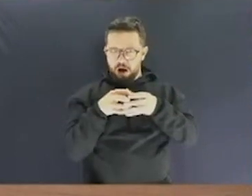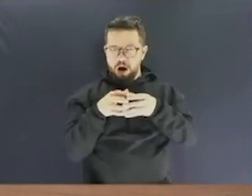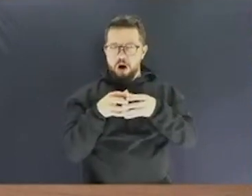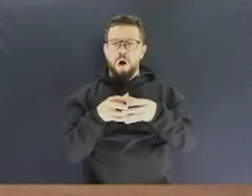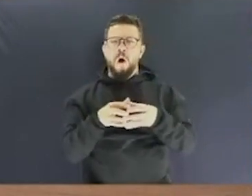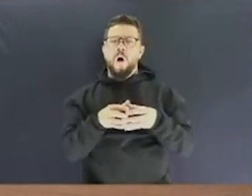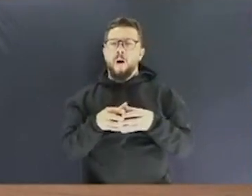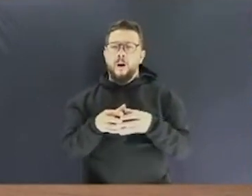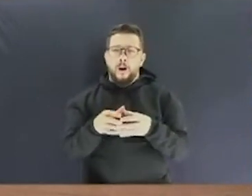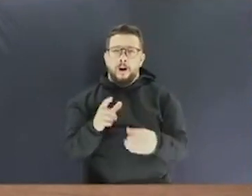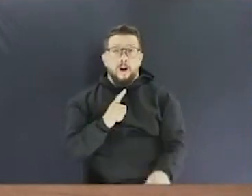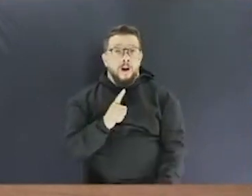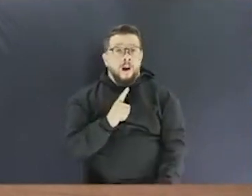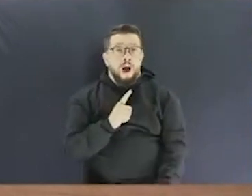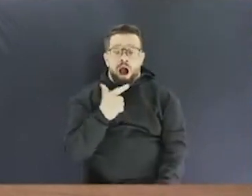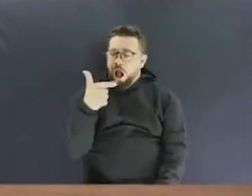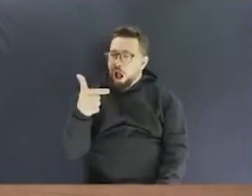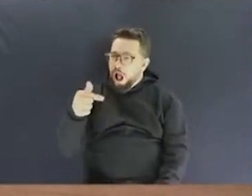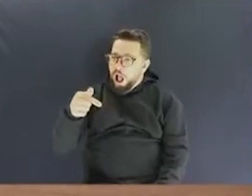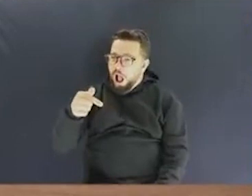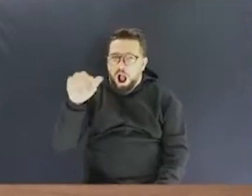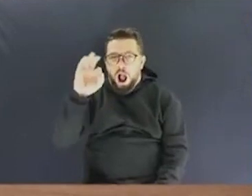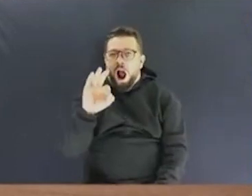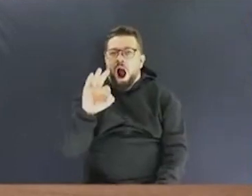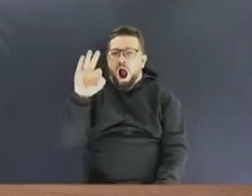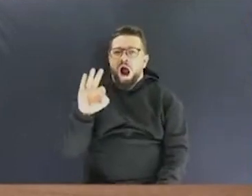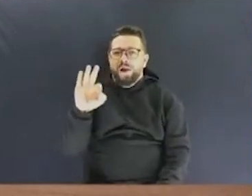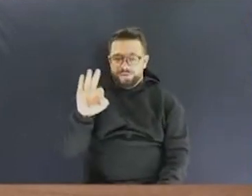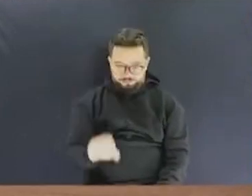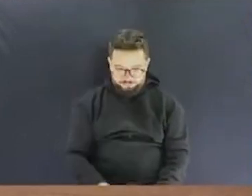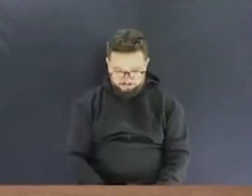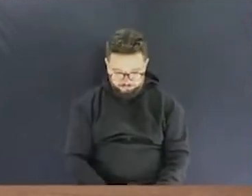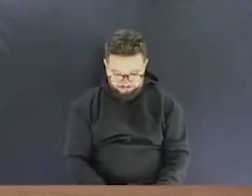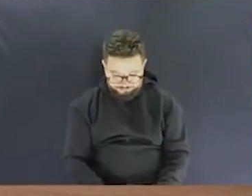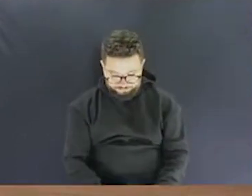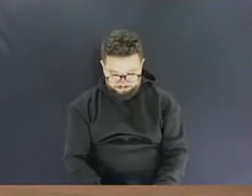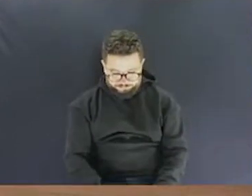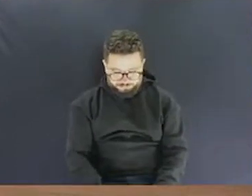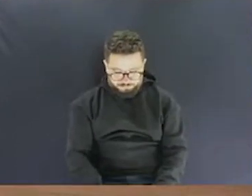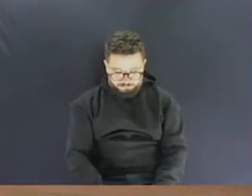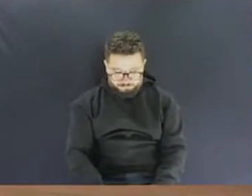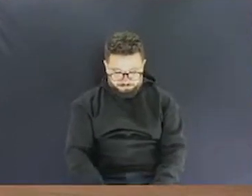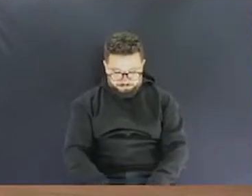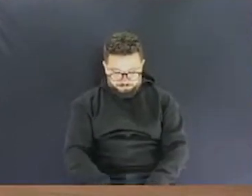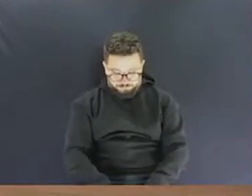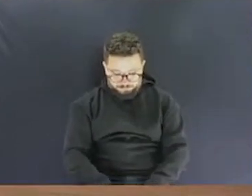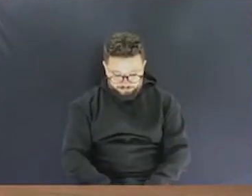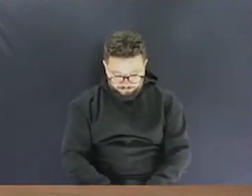meta seria 27% dos estudantes matriculados em ensino integral e que na apresentação aparece